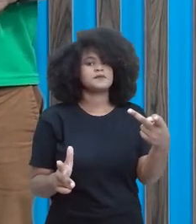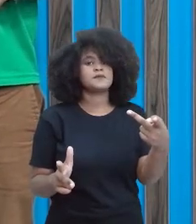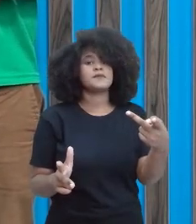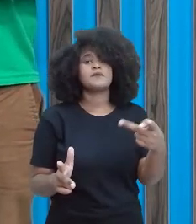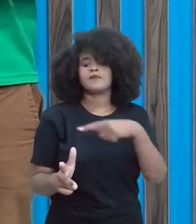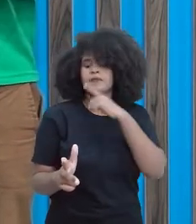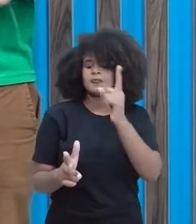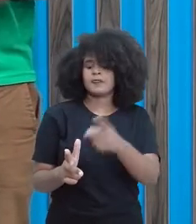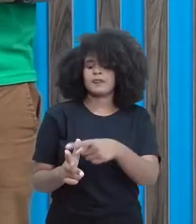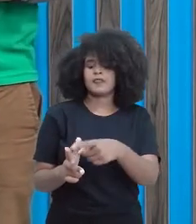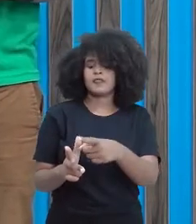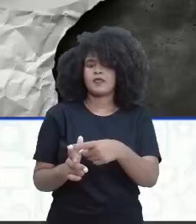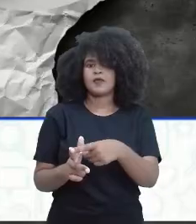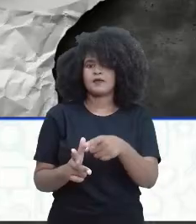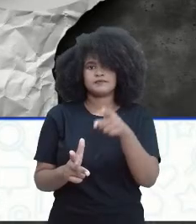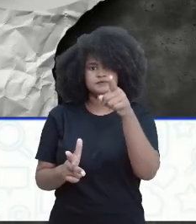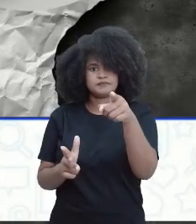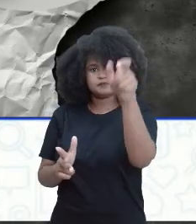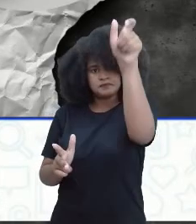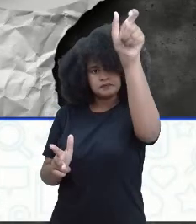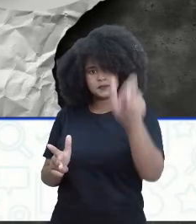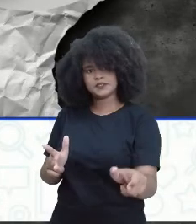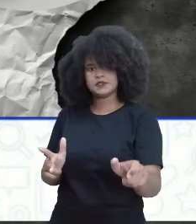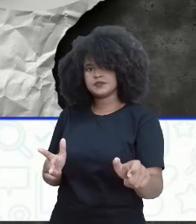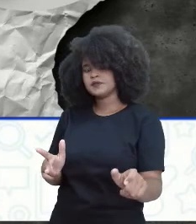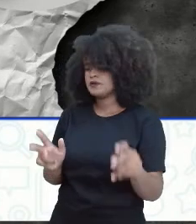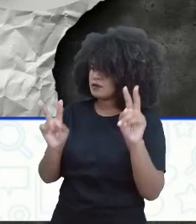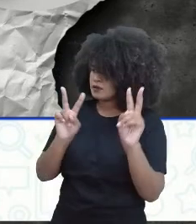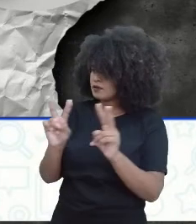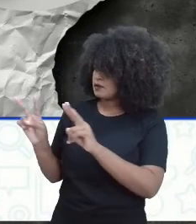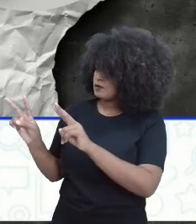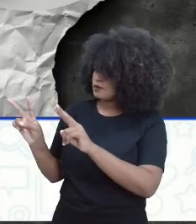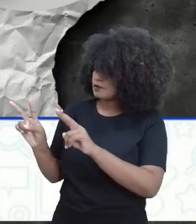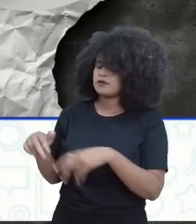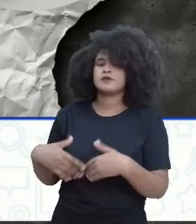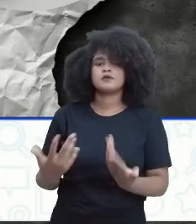segunda pessoa, claro, vai ser a pessoa que está escutando. Claro que quando quando